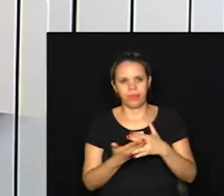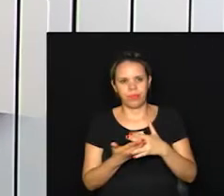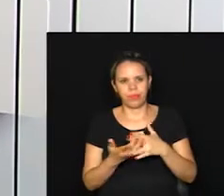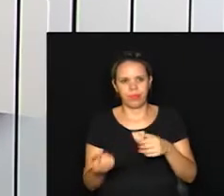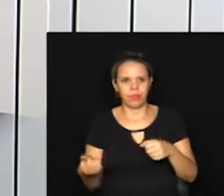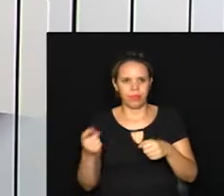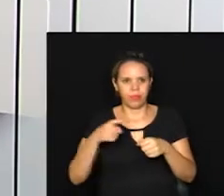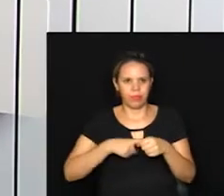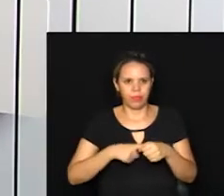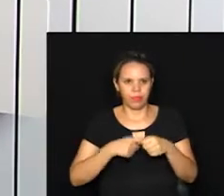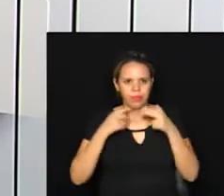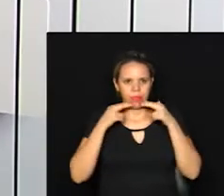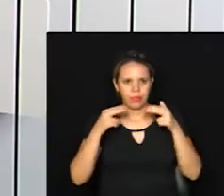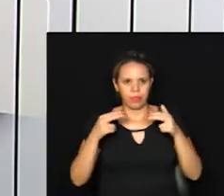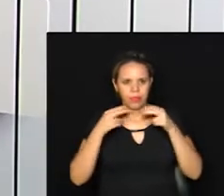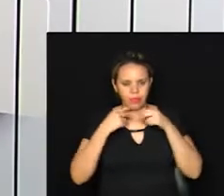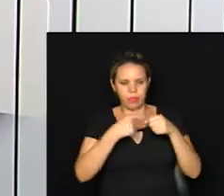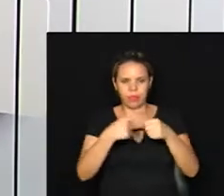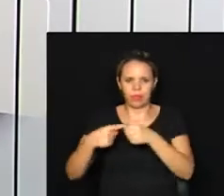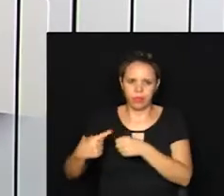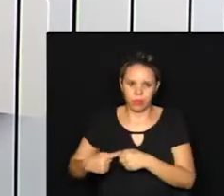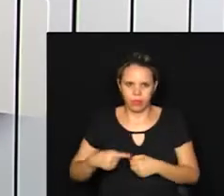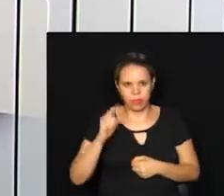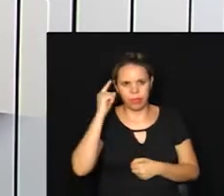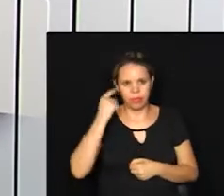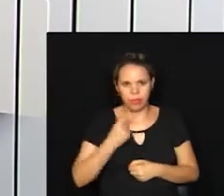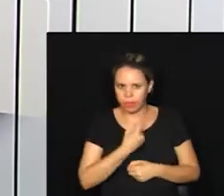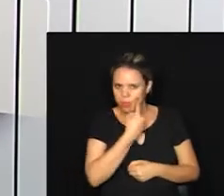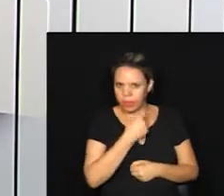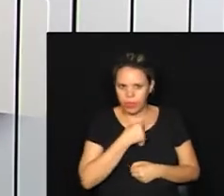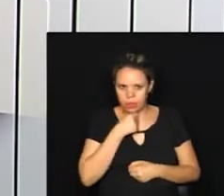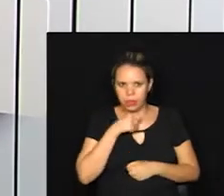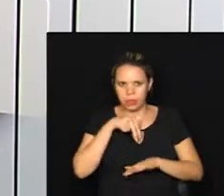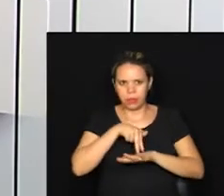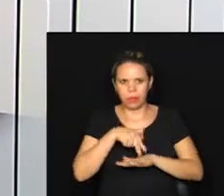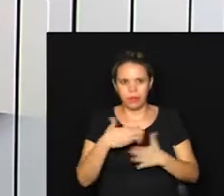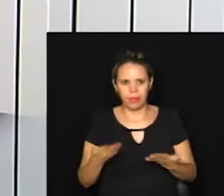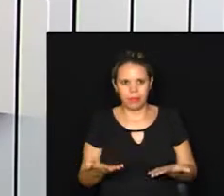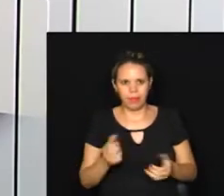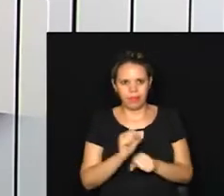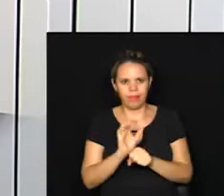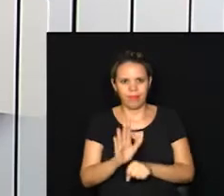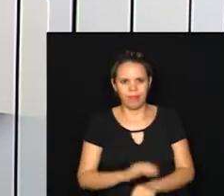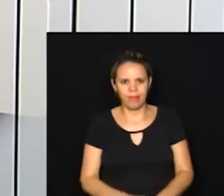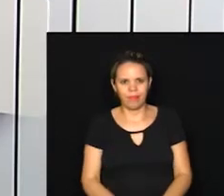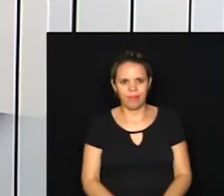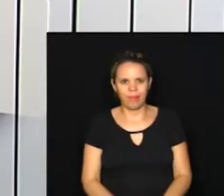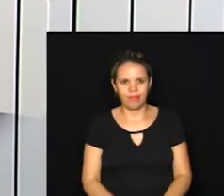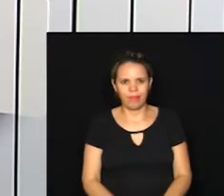na volta as notícias da metrópole com a Mina Abreu, que já está aqui no estúdio, então não saia daí.